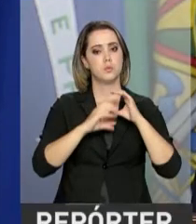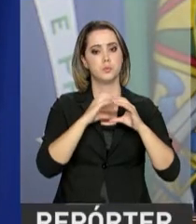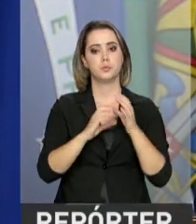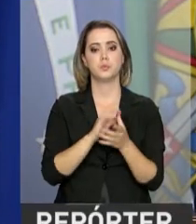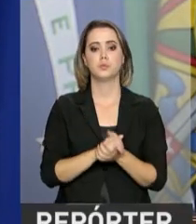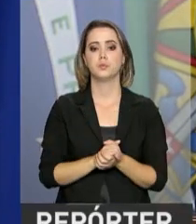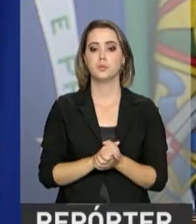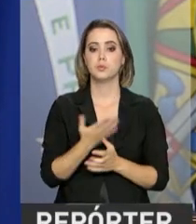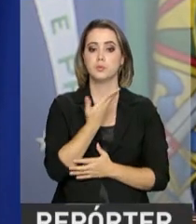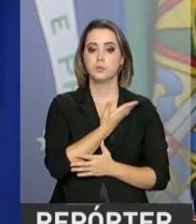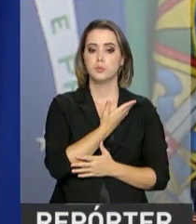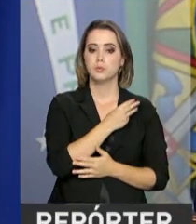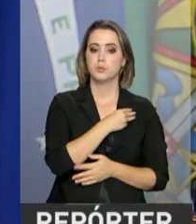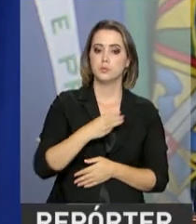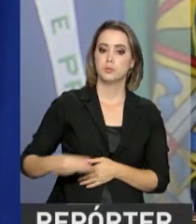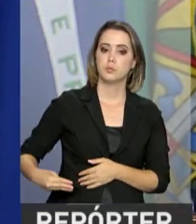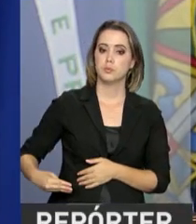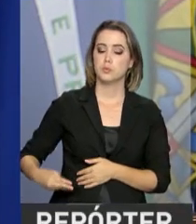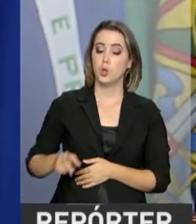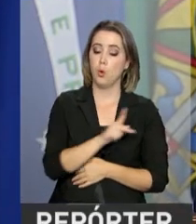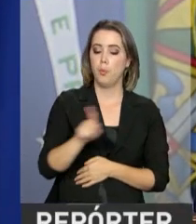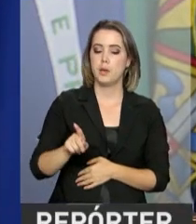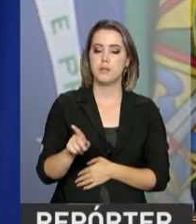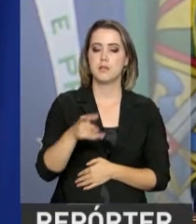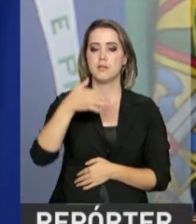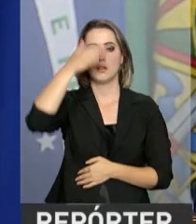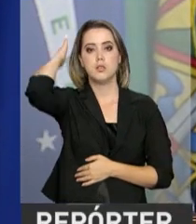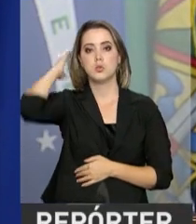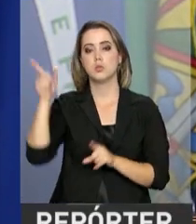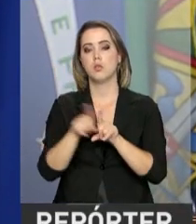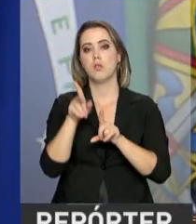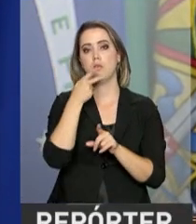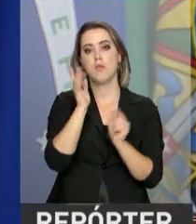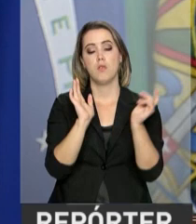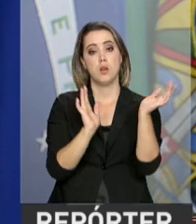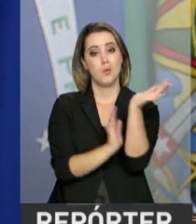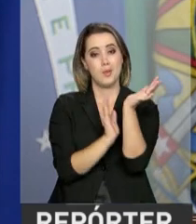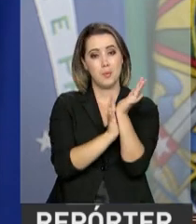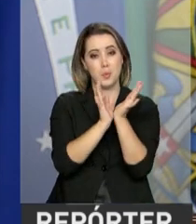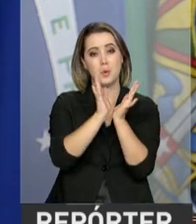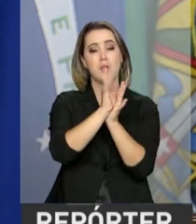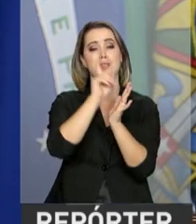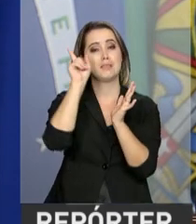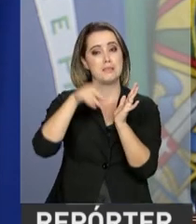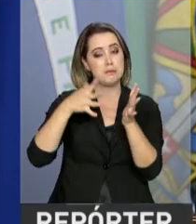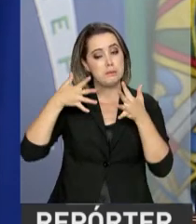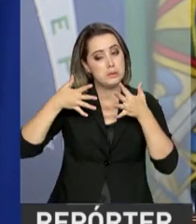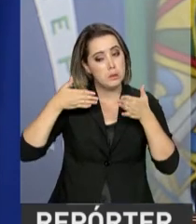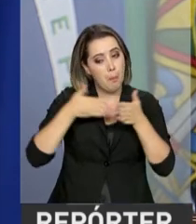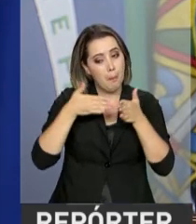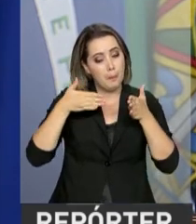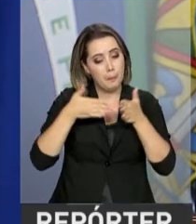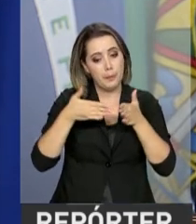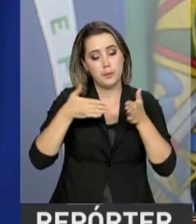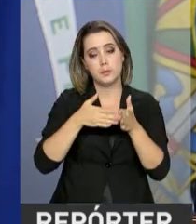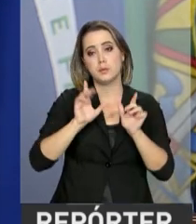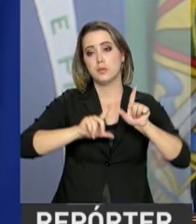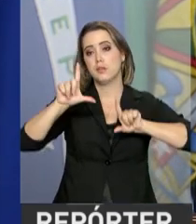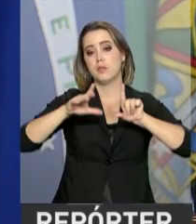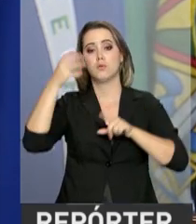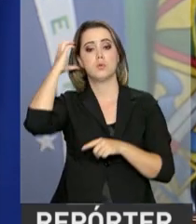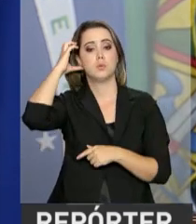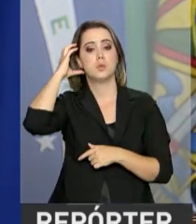O presidente Michel Temer afirmou que a burocracia na renovação de licenças era um entrave para as emissoras de rádio e